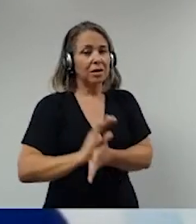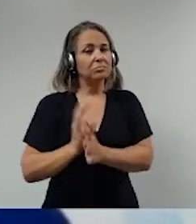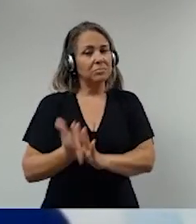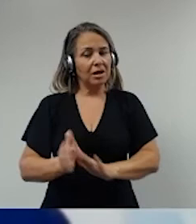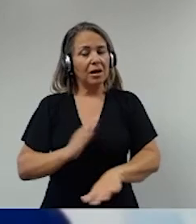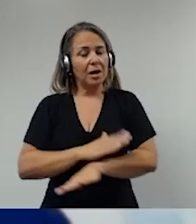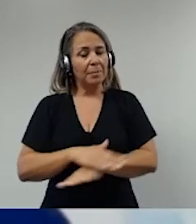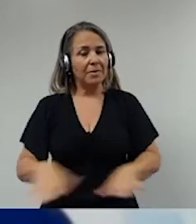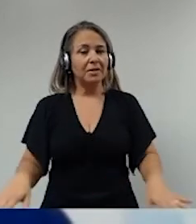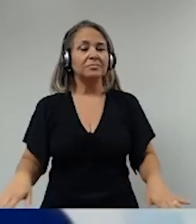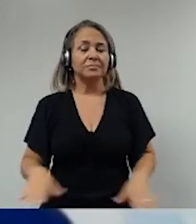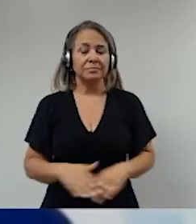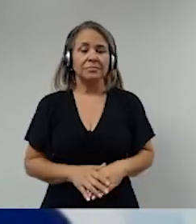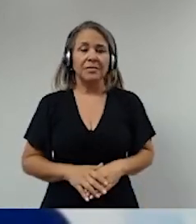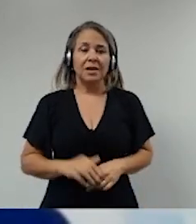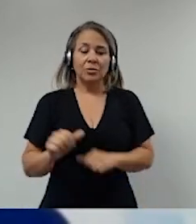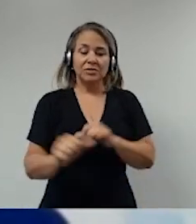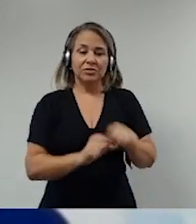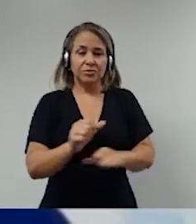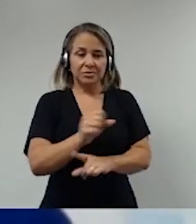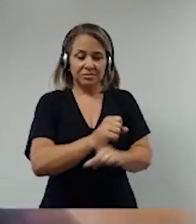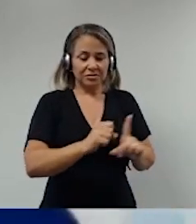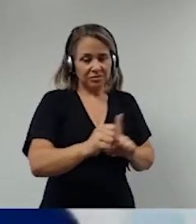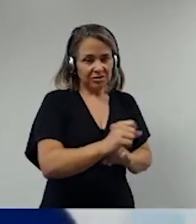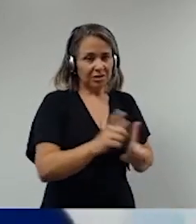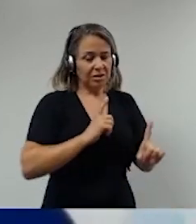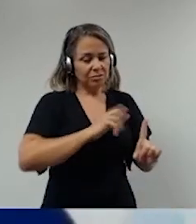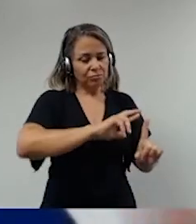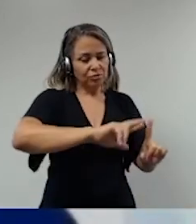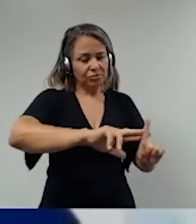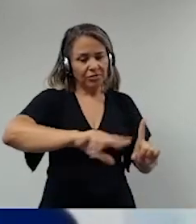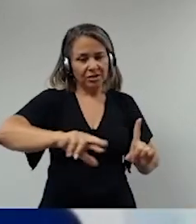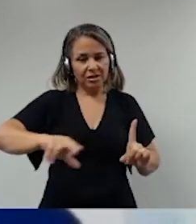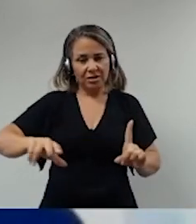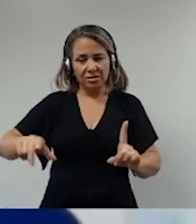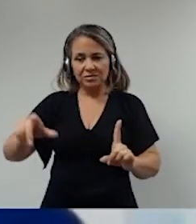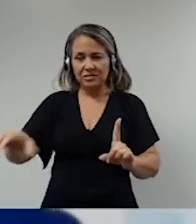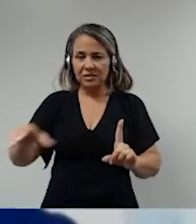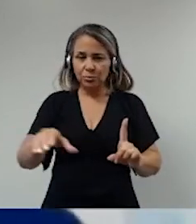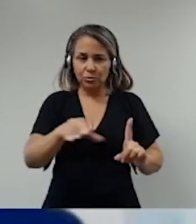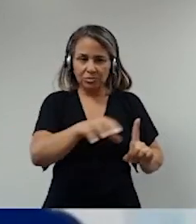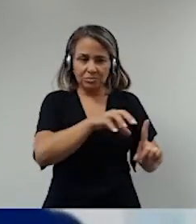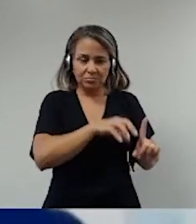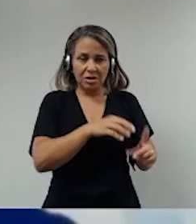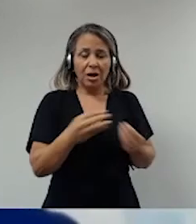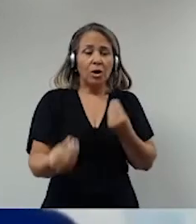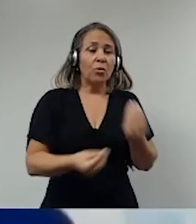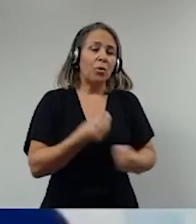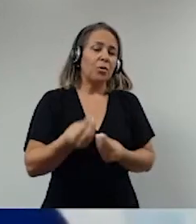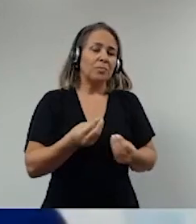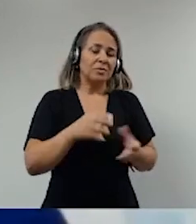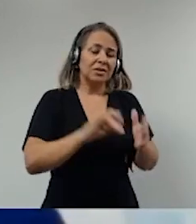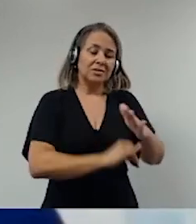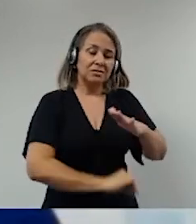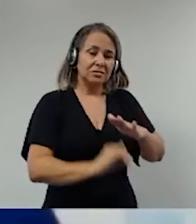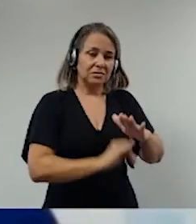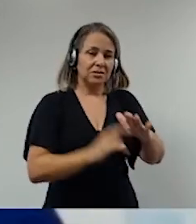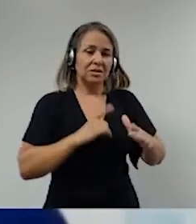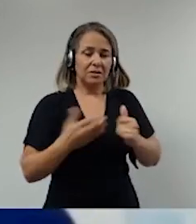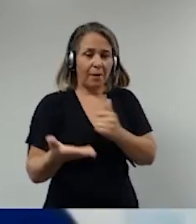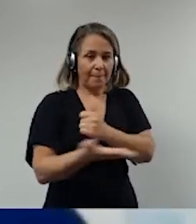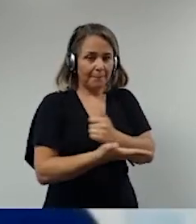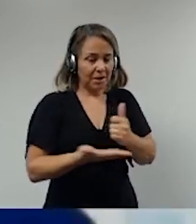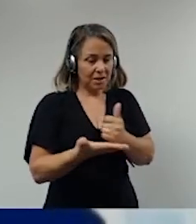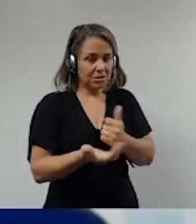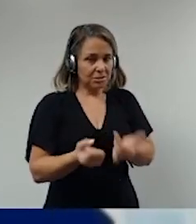sei que a transformação na sociedade, ela envolve diversos setores, diversos segmentos, mas como essas instituições, que são base do